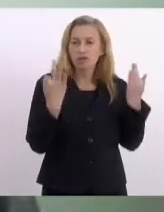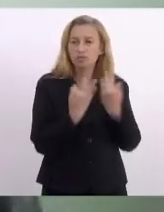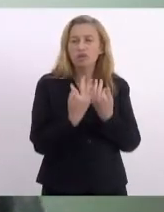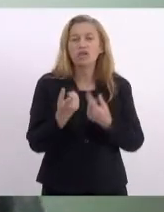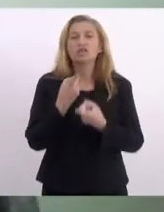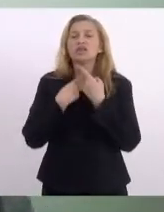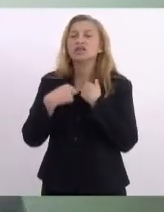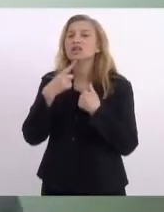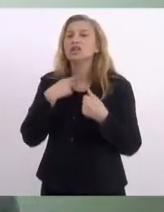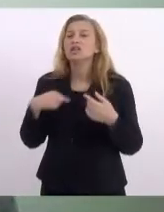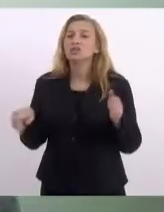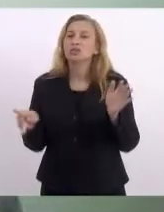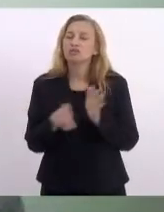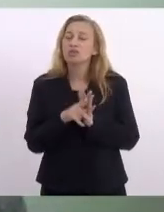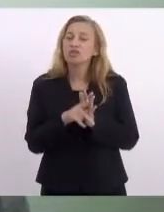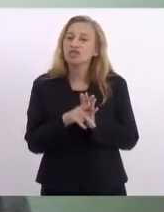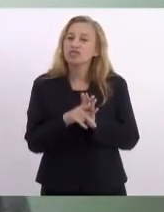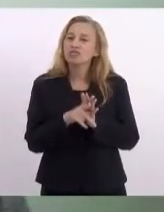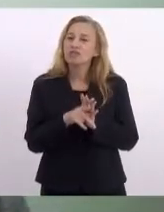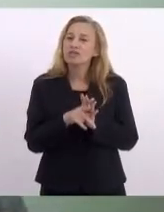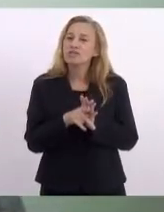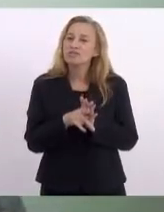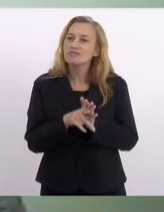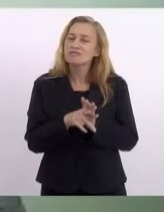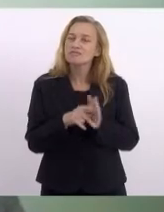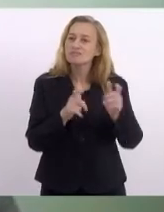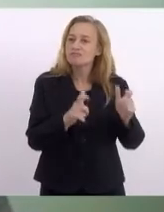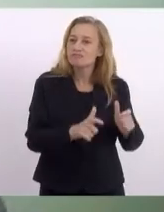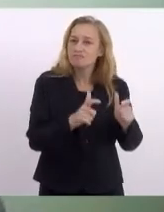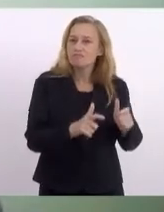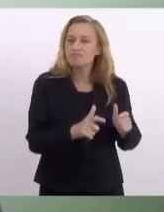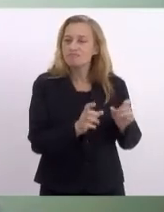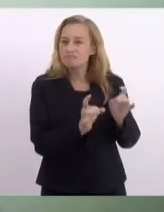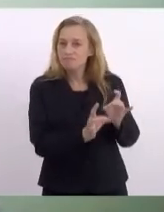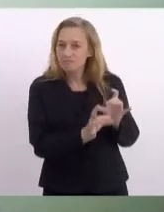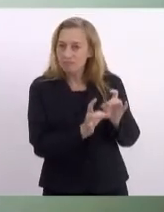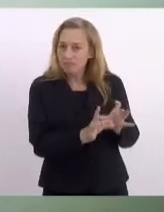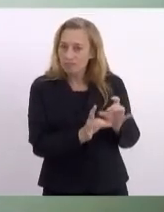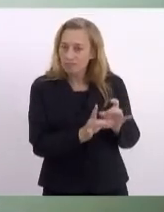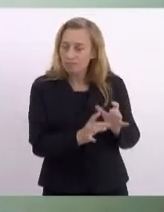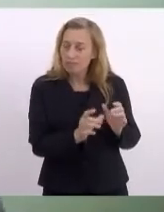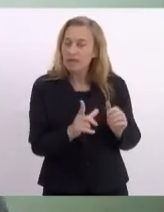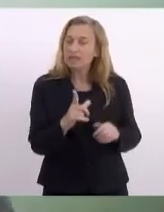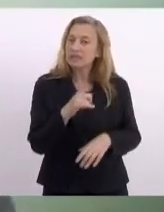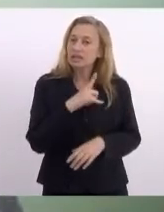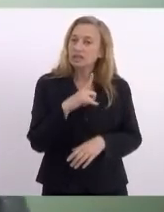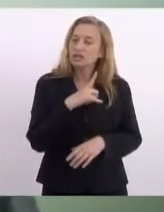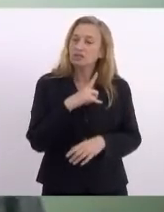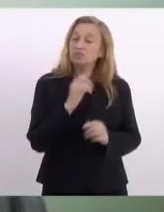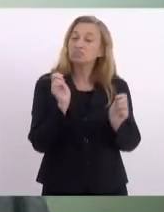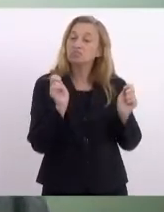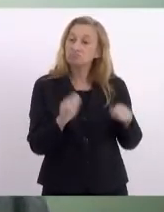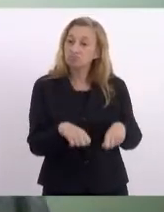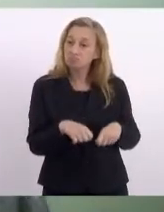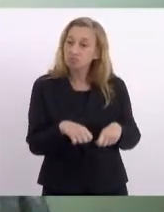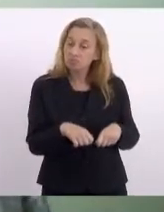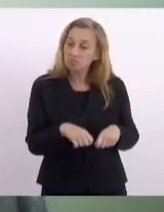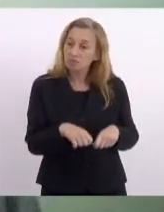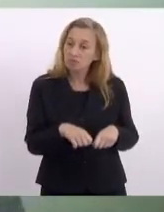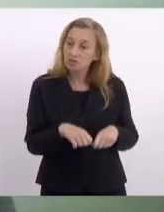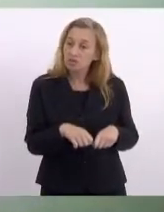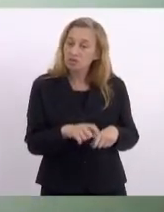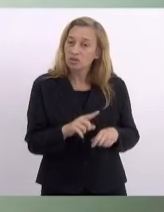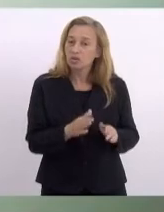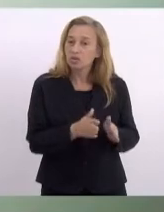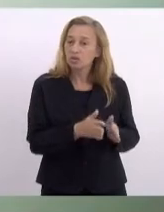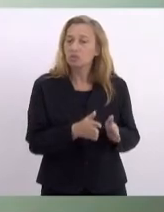esse projeto é que os estabelecimentos comerciais, eles tenham a possibilidade de